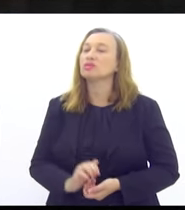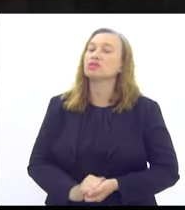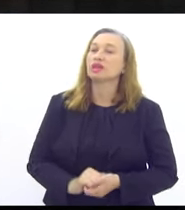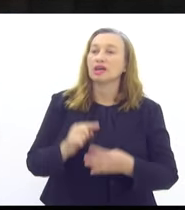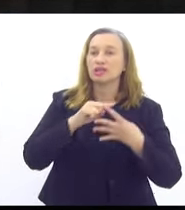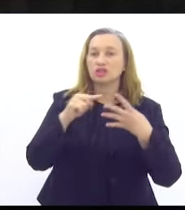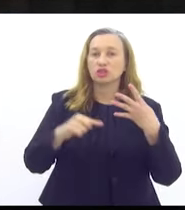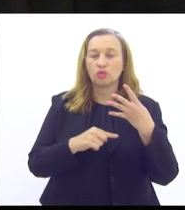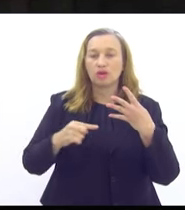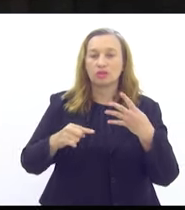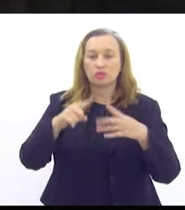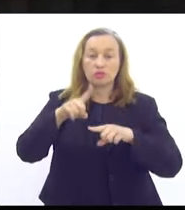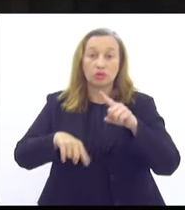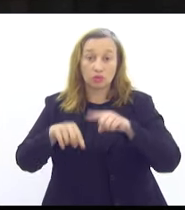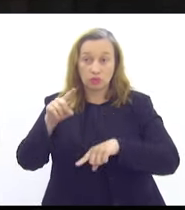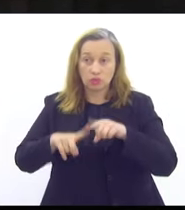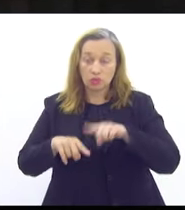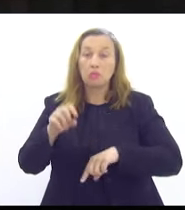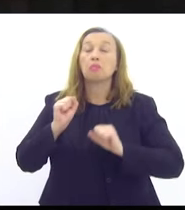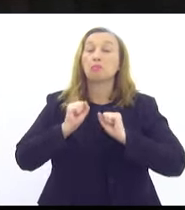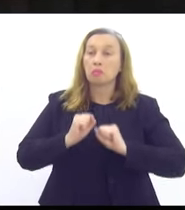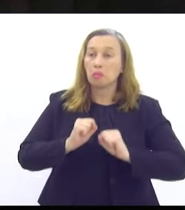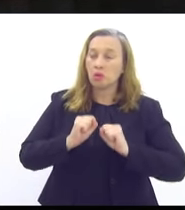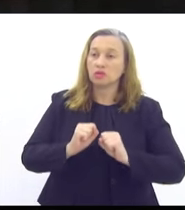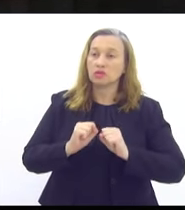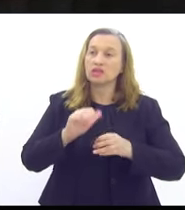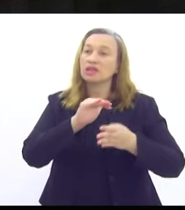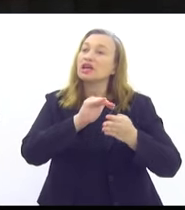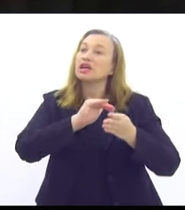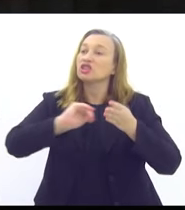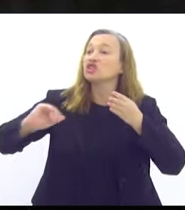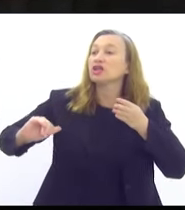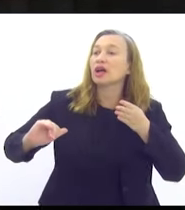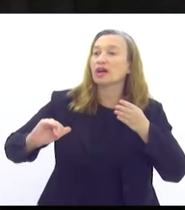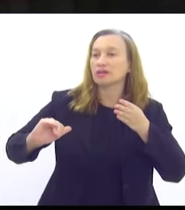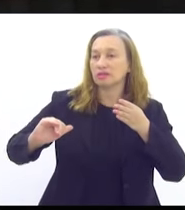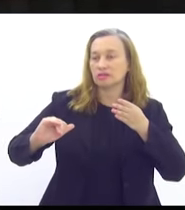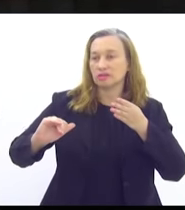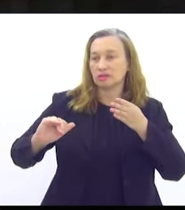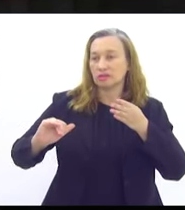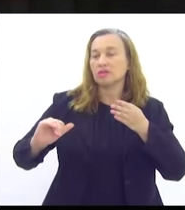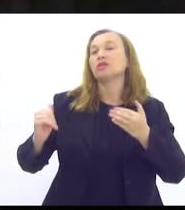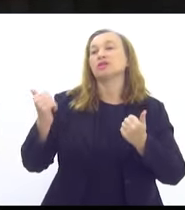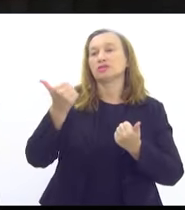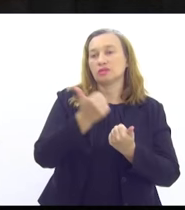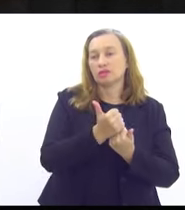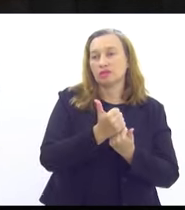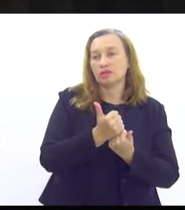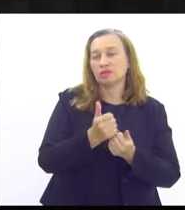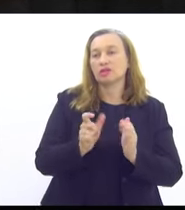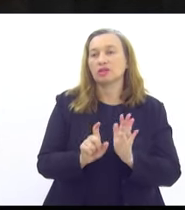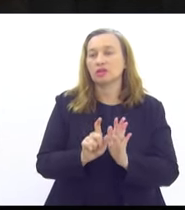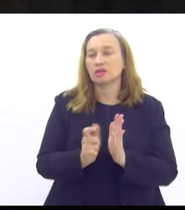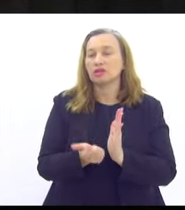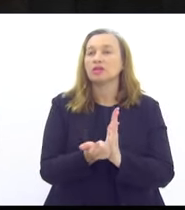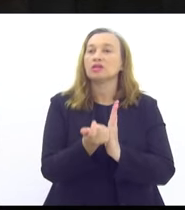quatro produtos pudessem ser retirados da substituição